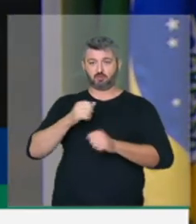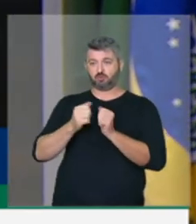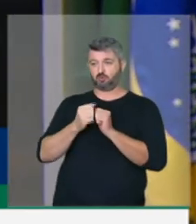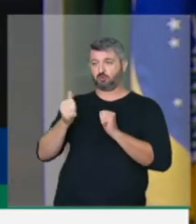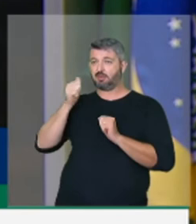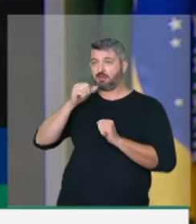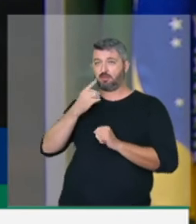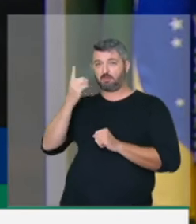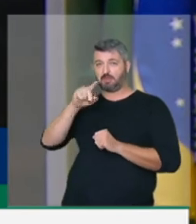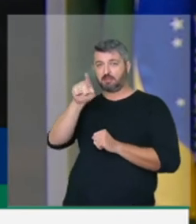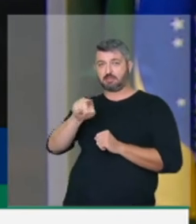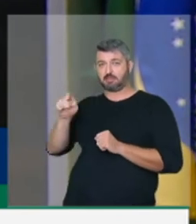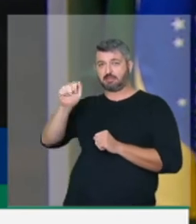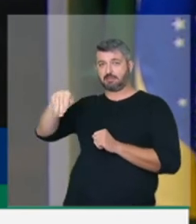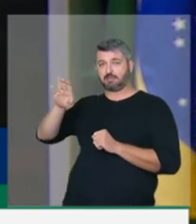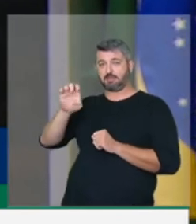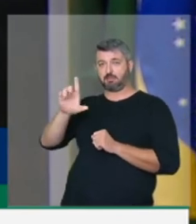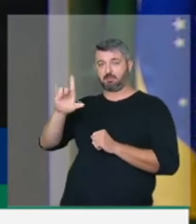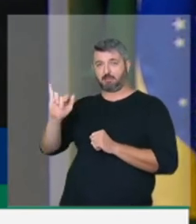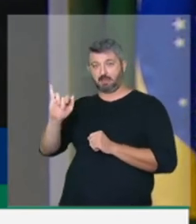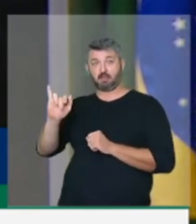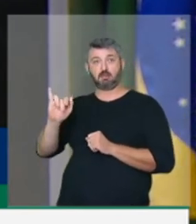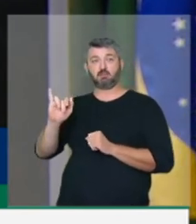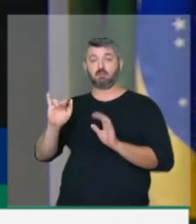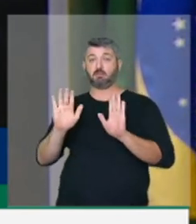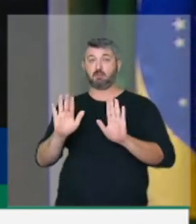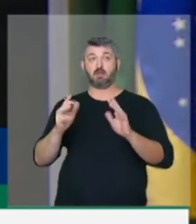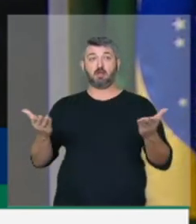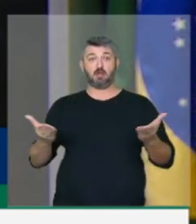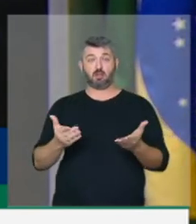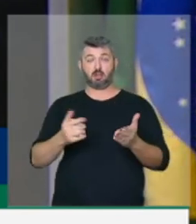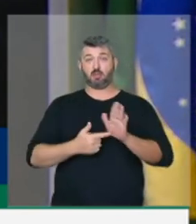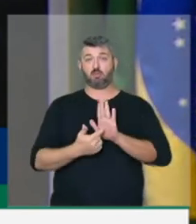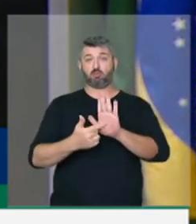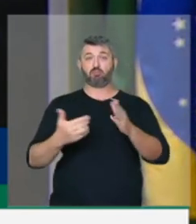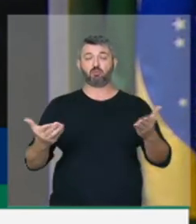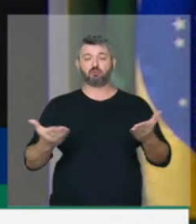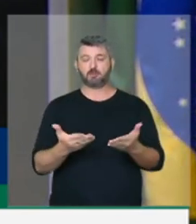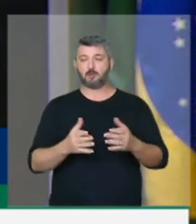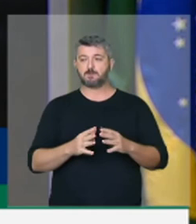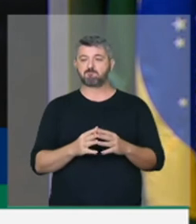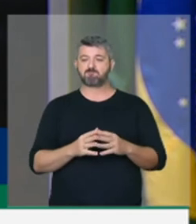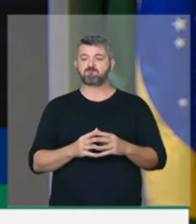Carla Zambelli. E quero externar, nesse momento, presidente, uma